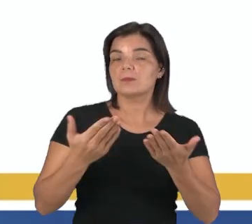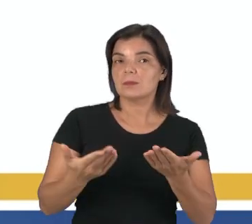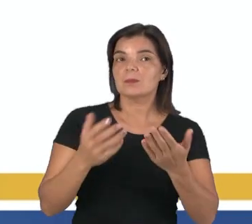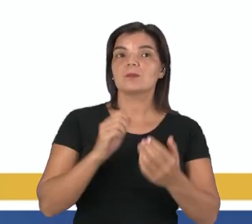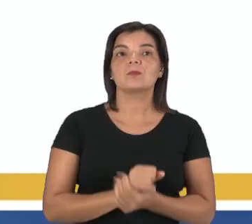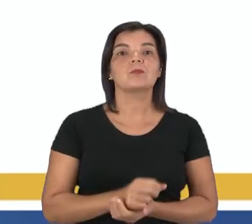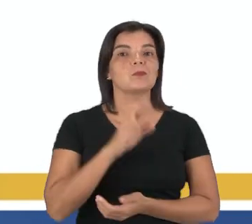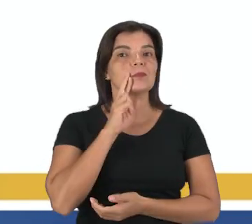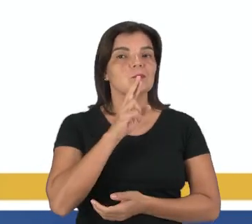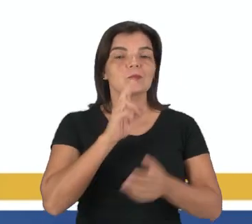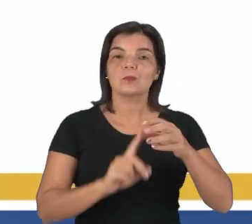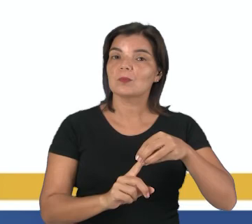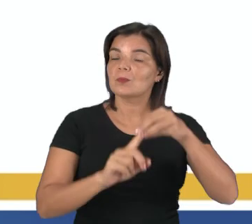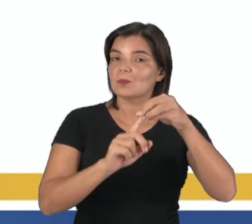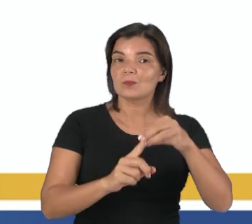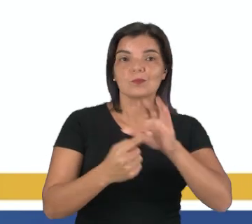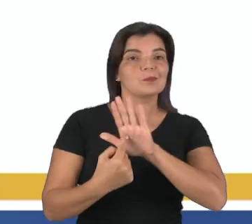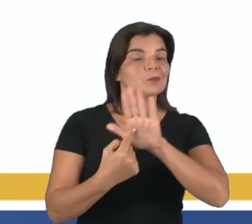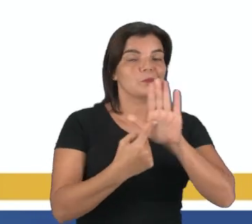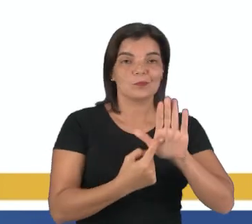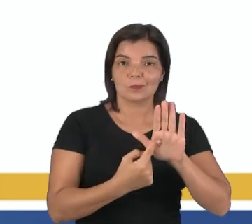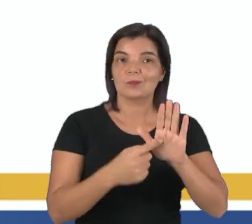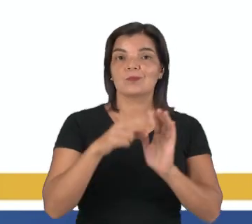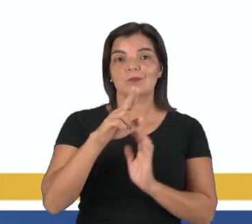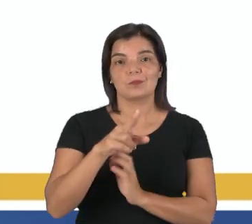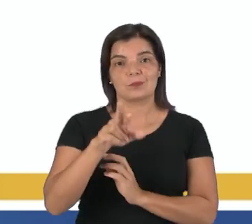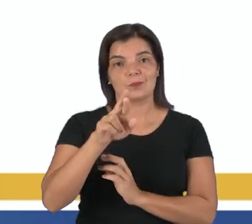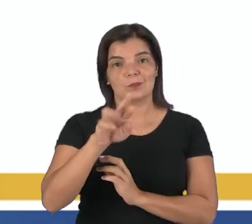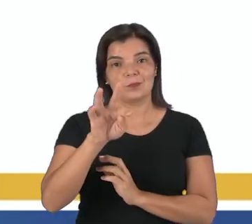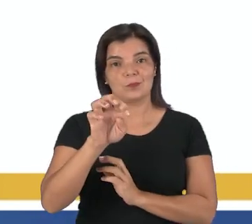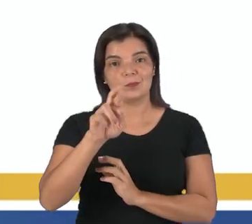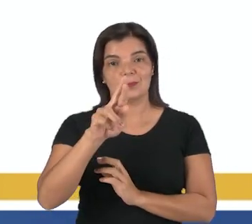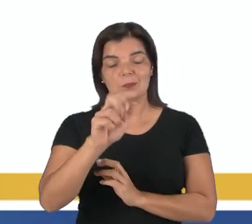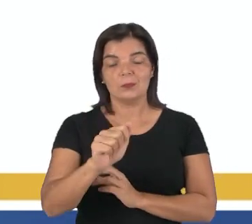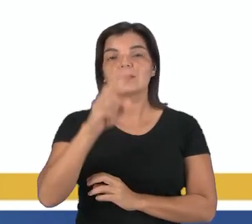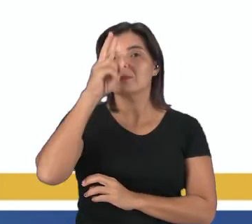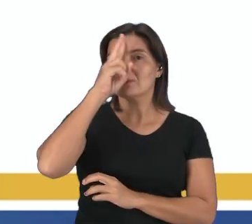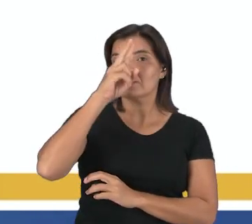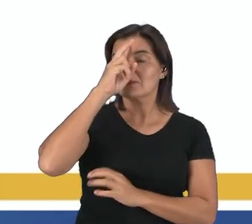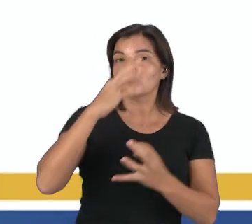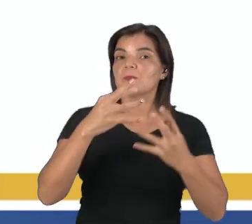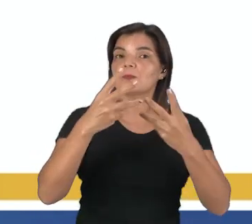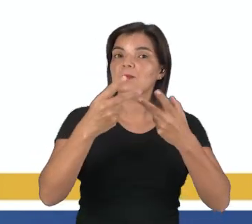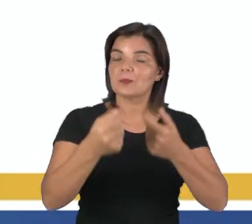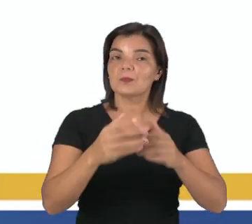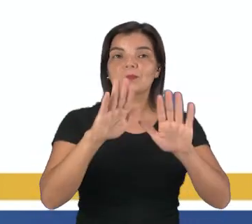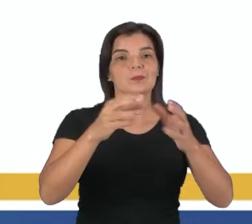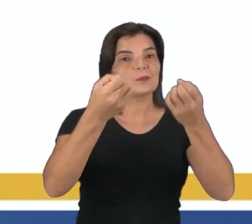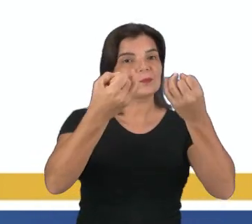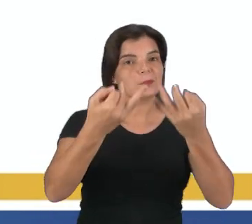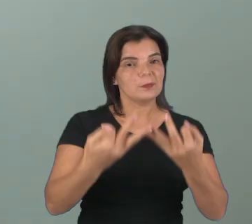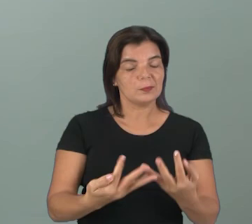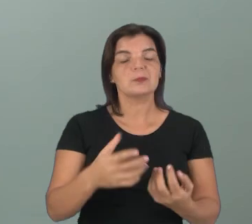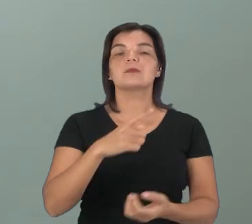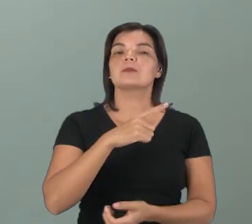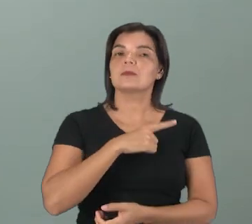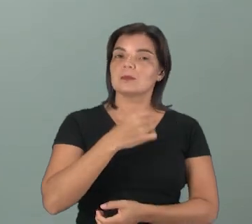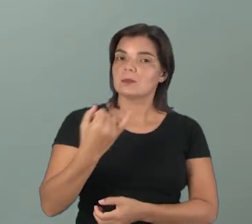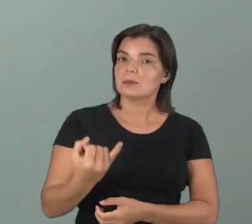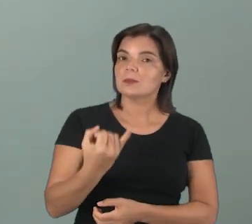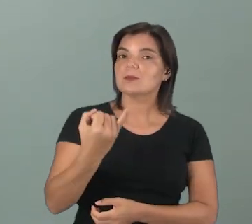Nesse caso, pessoal, o único que não foi citado aí foi a uretra. Lembra que todos os outros eu falei para vocês que vão